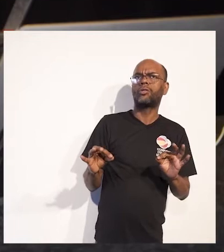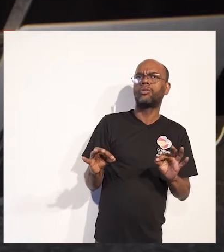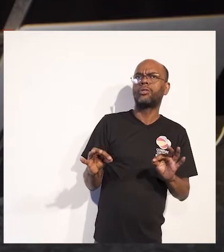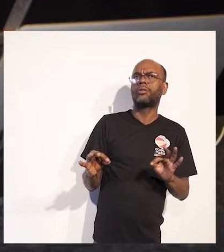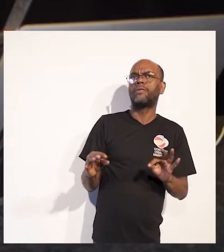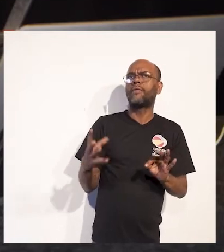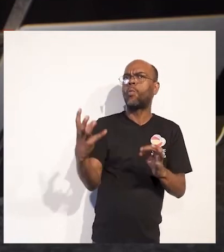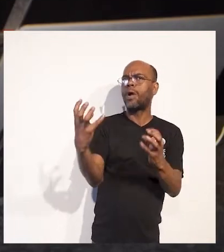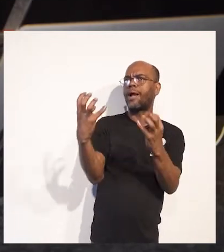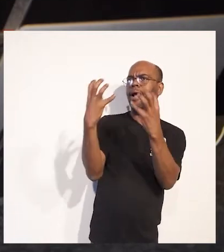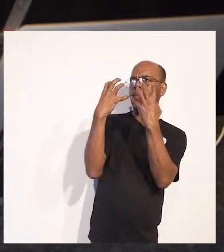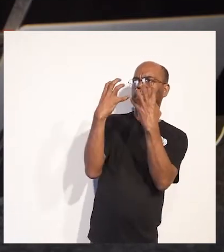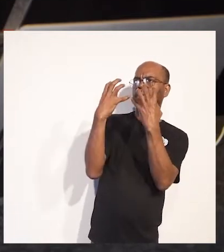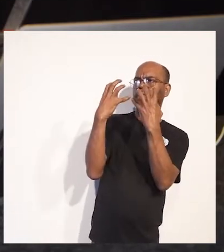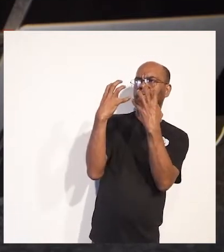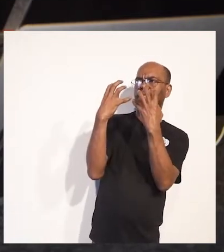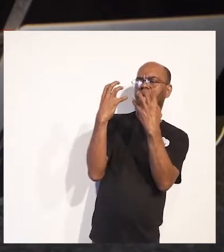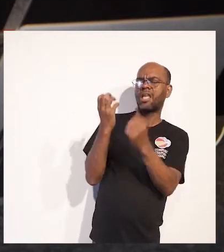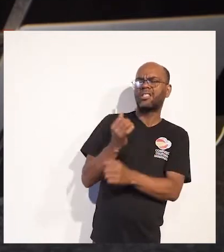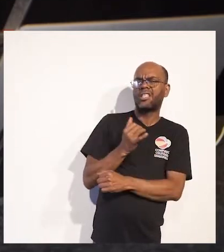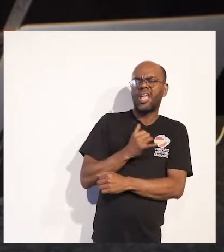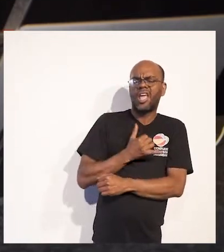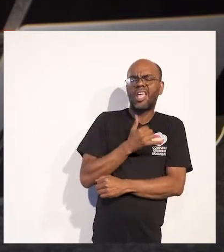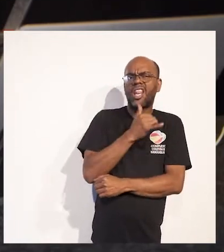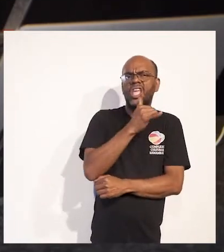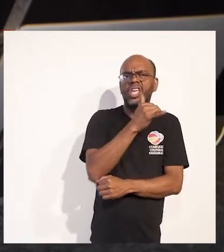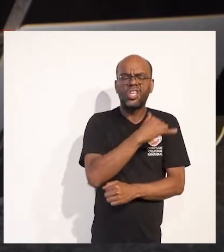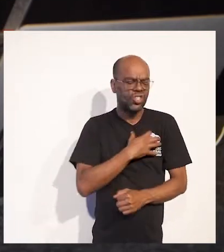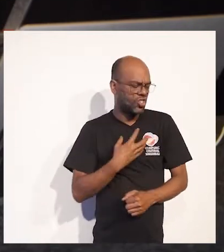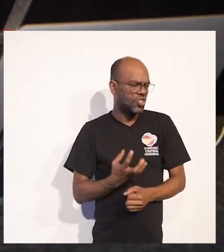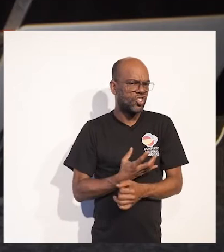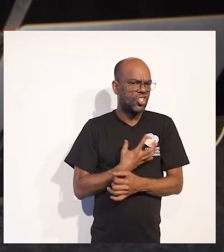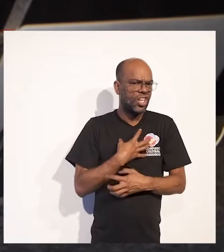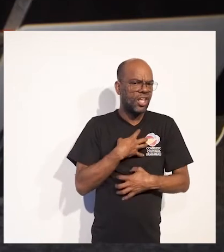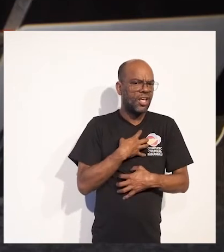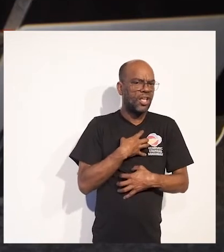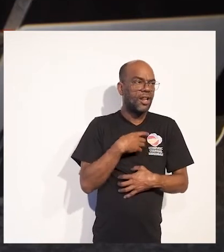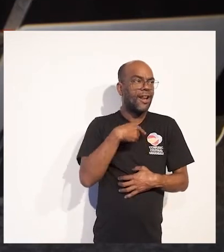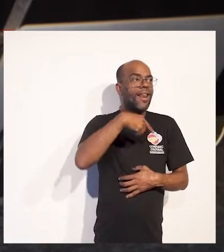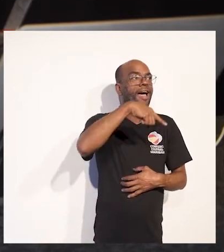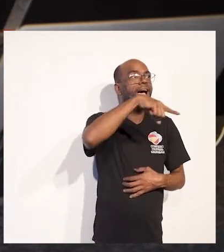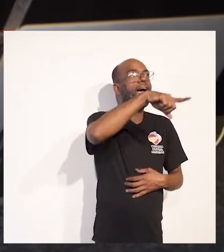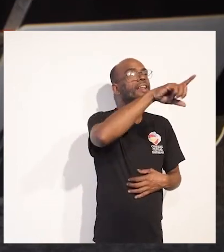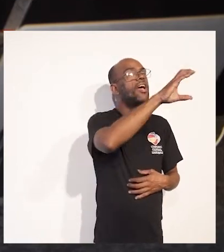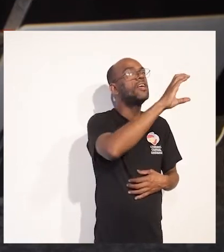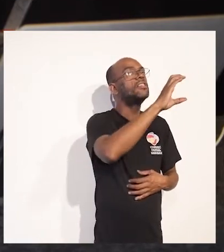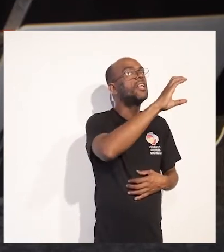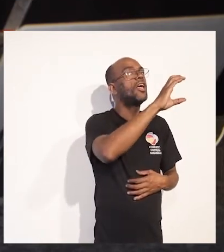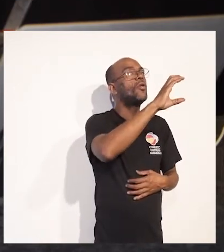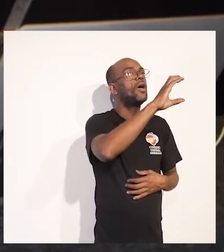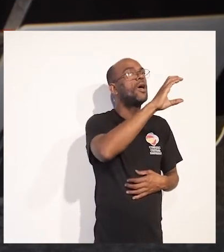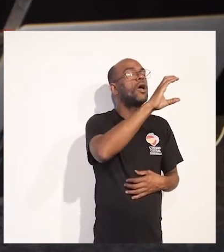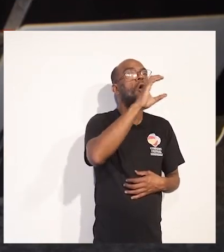vão captar essa energia que está chegando no meu olho, lá naquelas células que a gente viu,